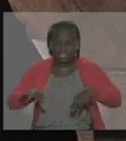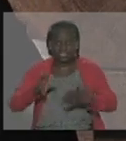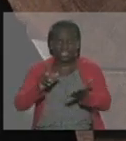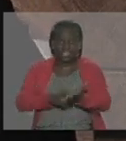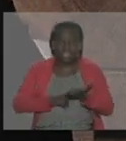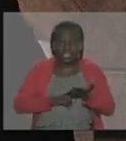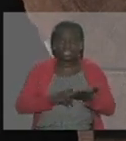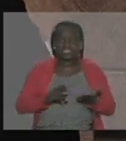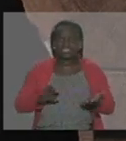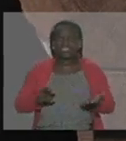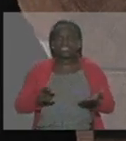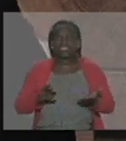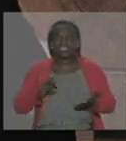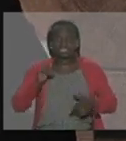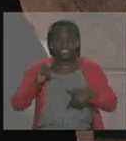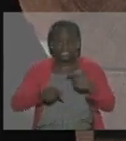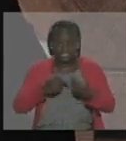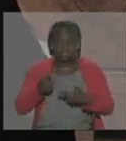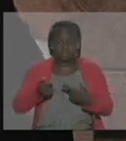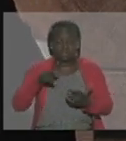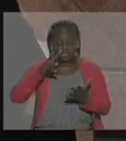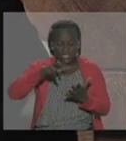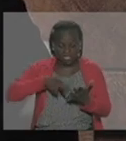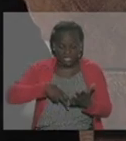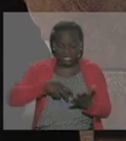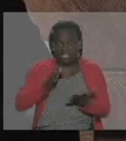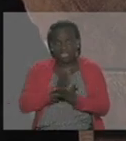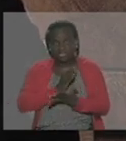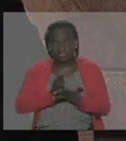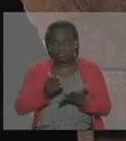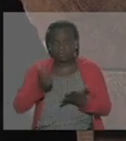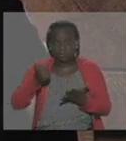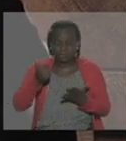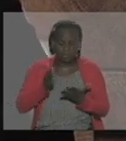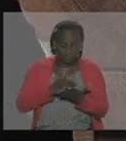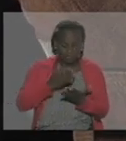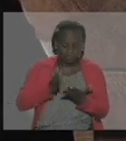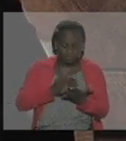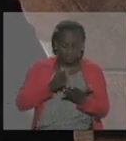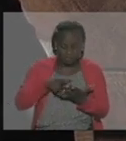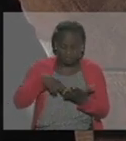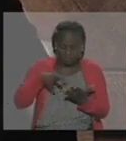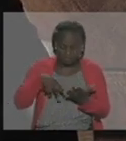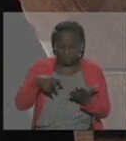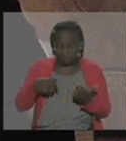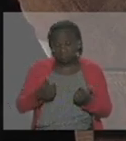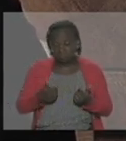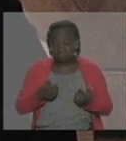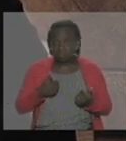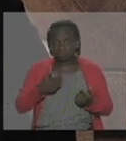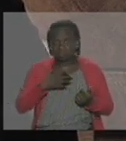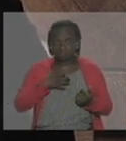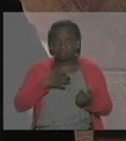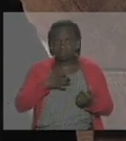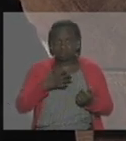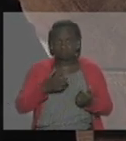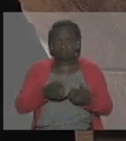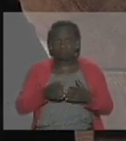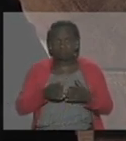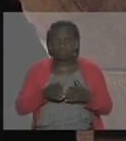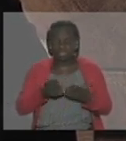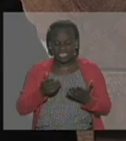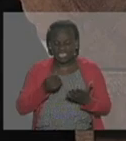separava pelas cartas e depois eu lia algumas primeiras páginas E aí eu dizia se